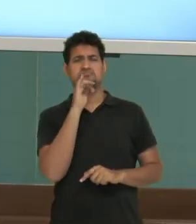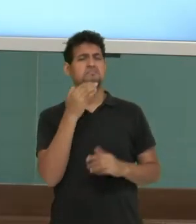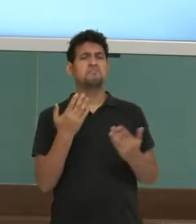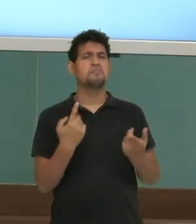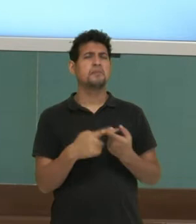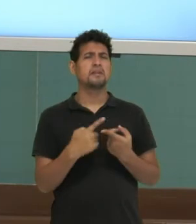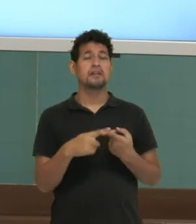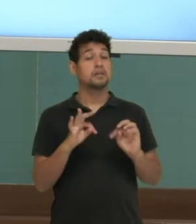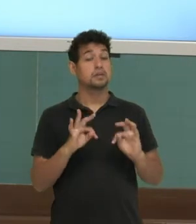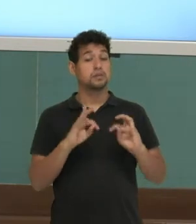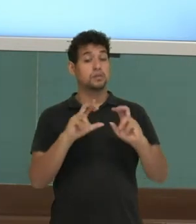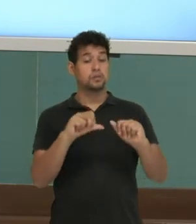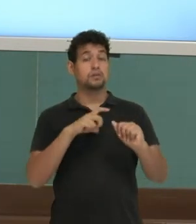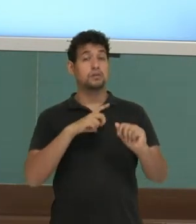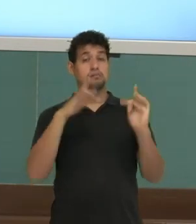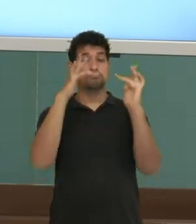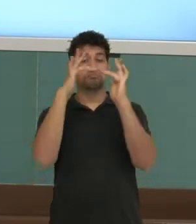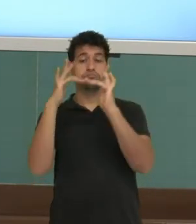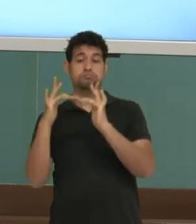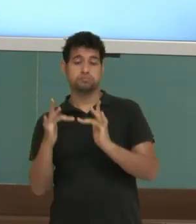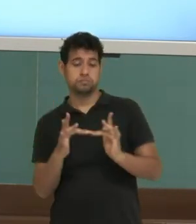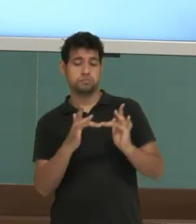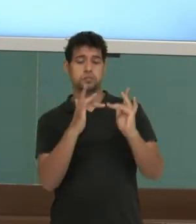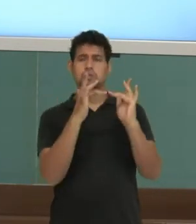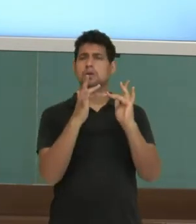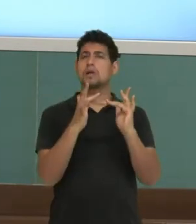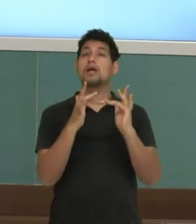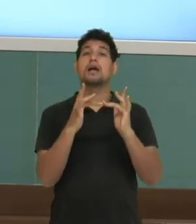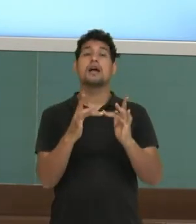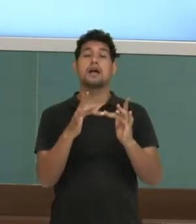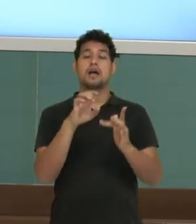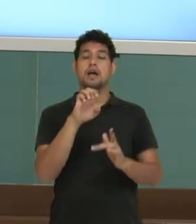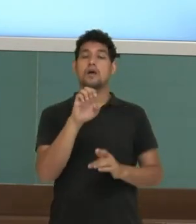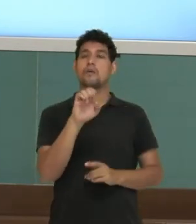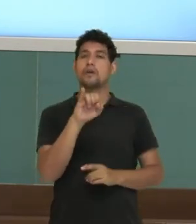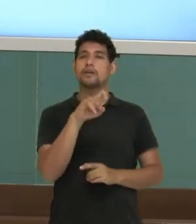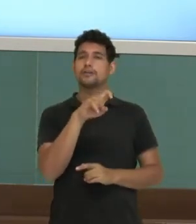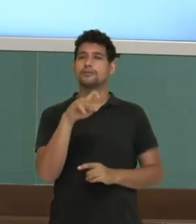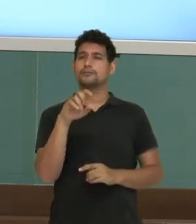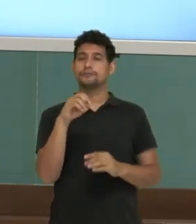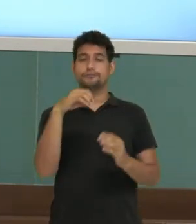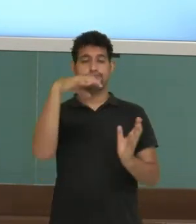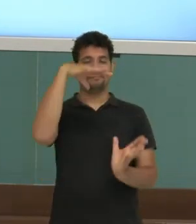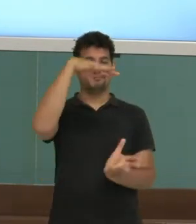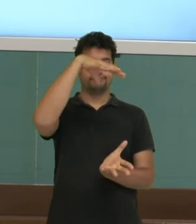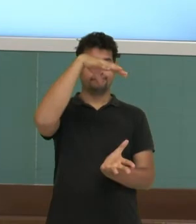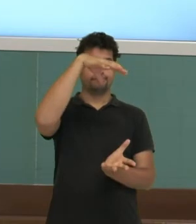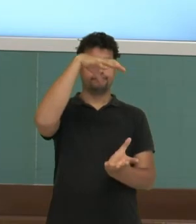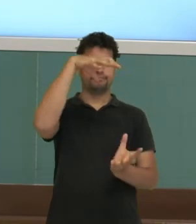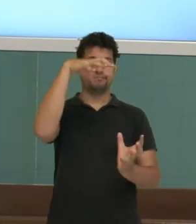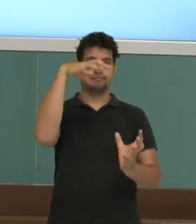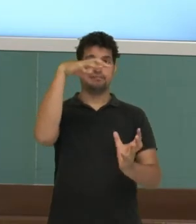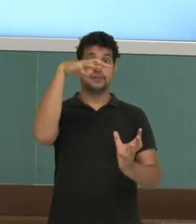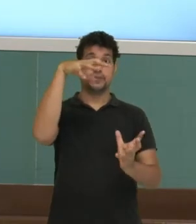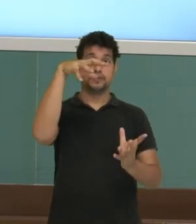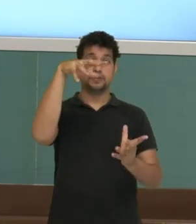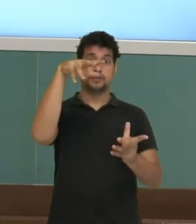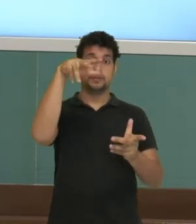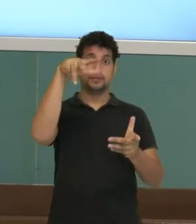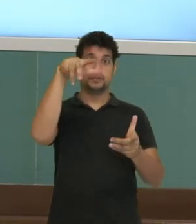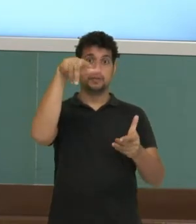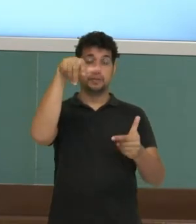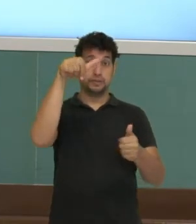Tudo está relacionado ao eixo de inclinação que o nosso planeta se encontra,